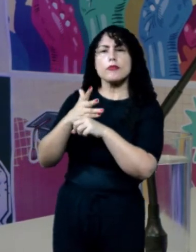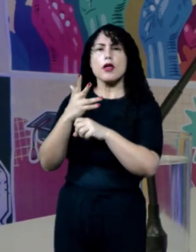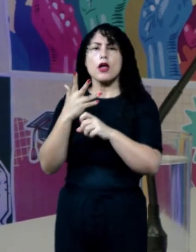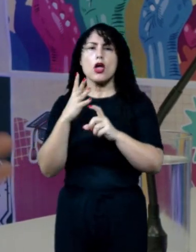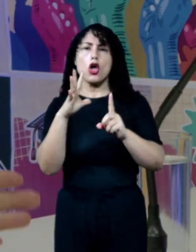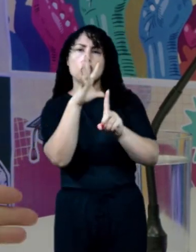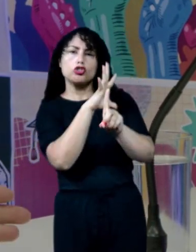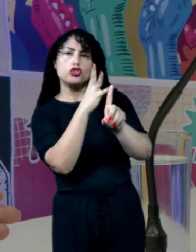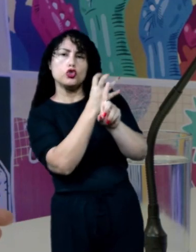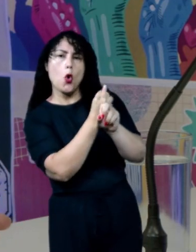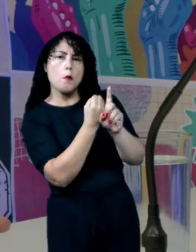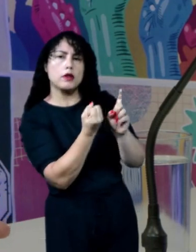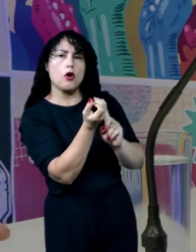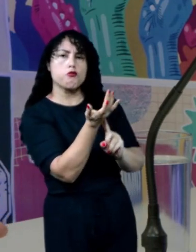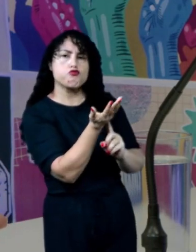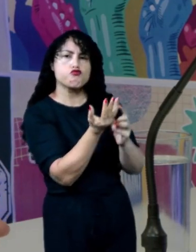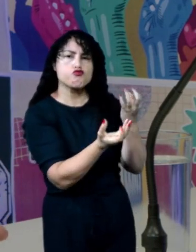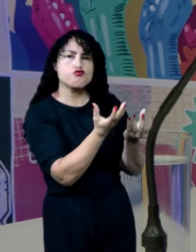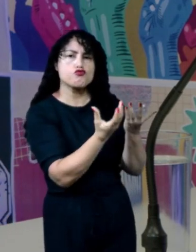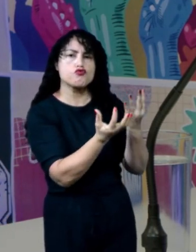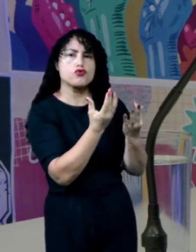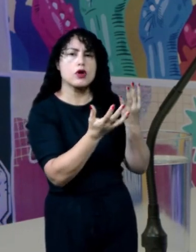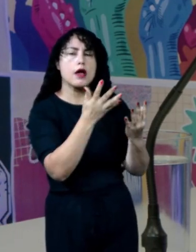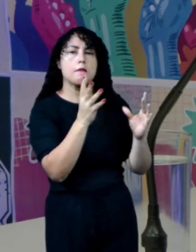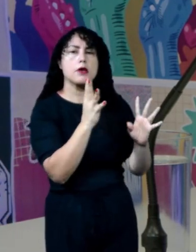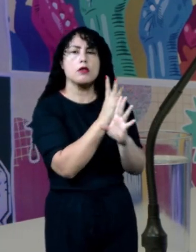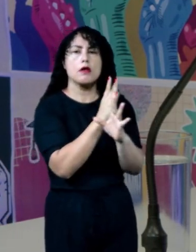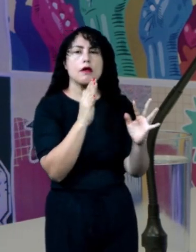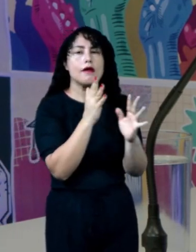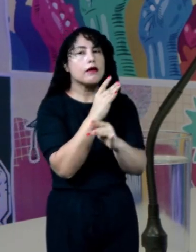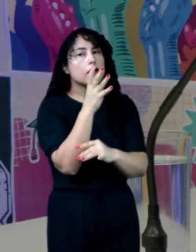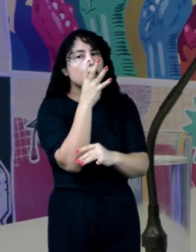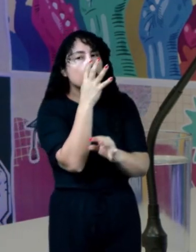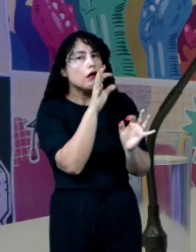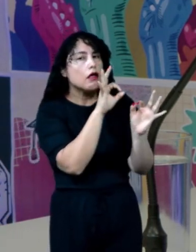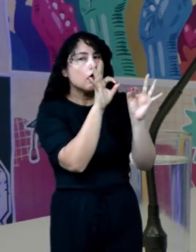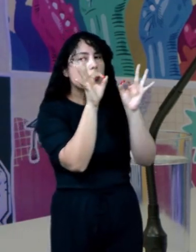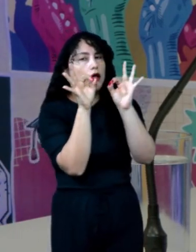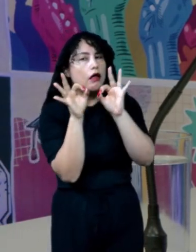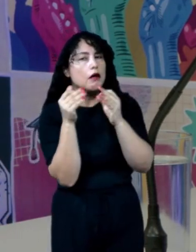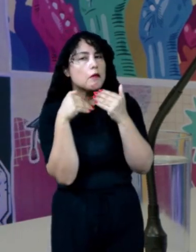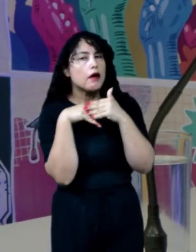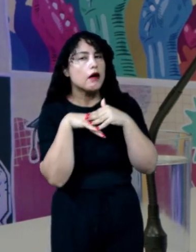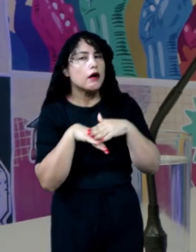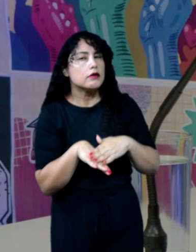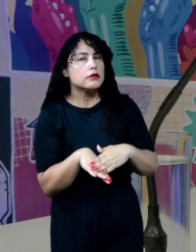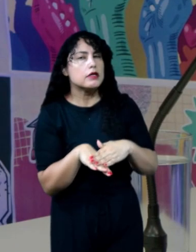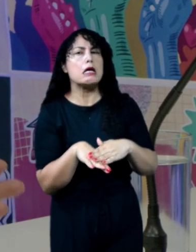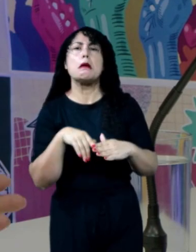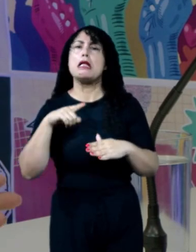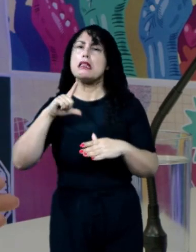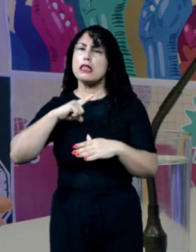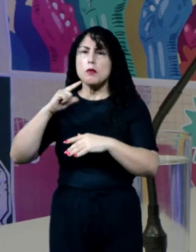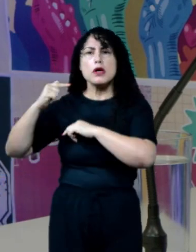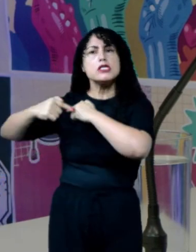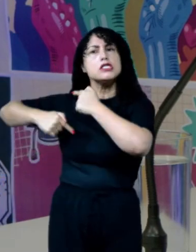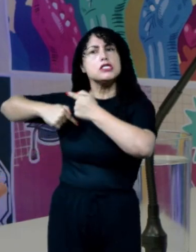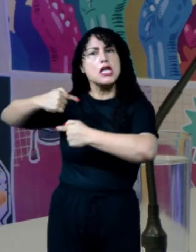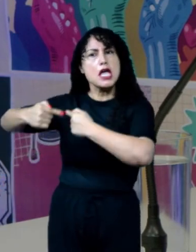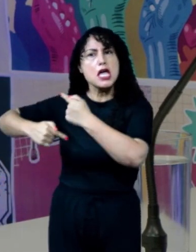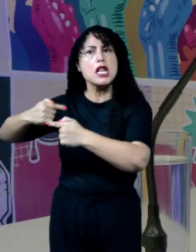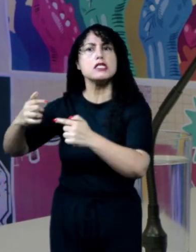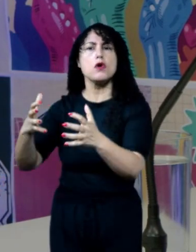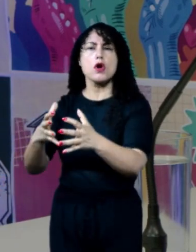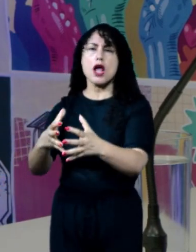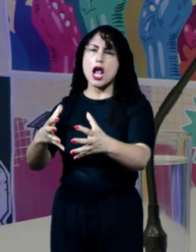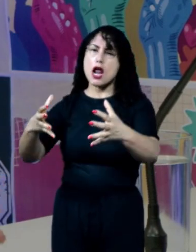Sim. da fogueira, e tinham aqueles que estavam passivos assistindo. Nós também temos uma geração gigante,